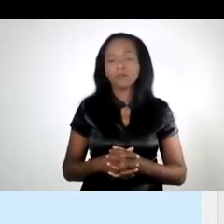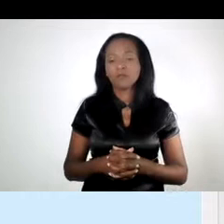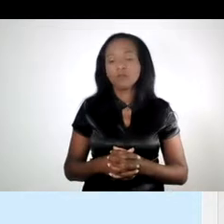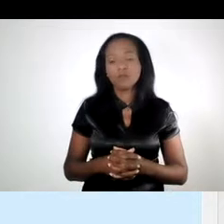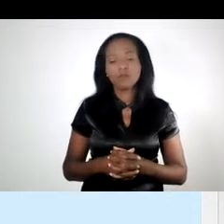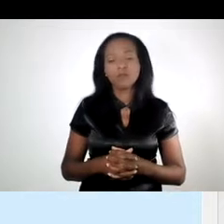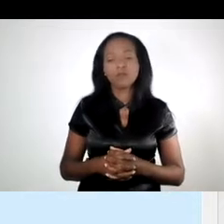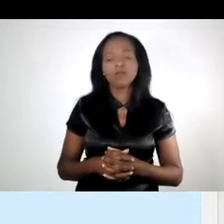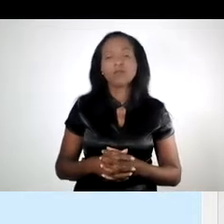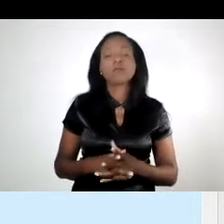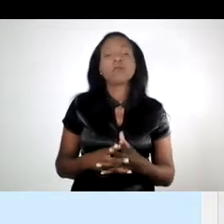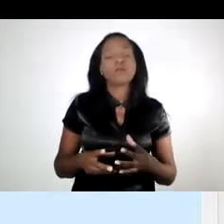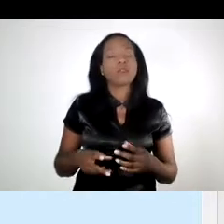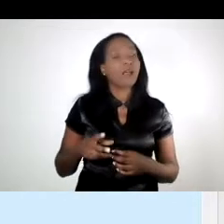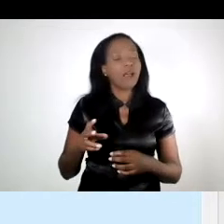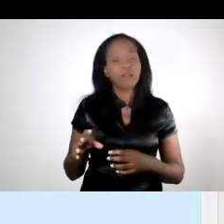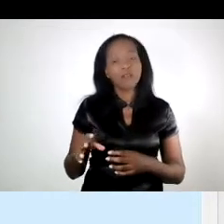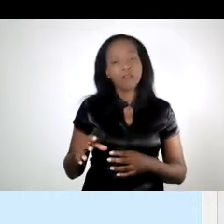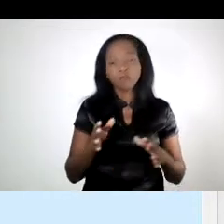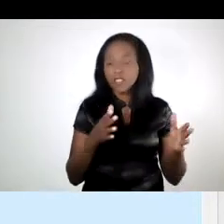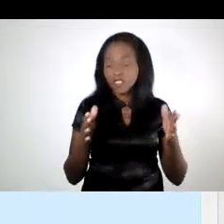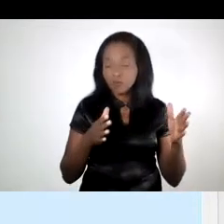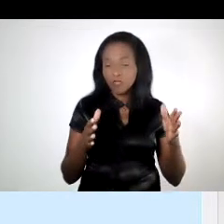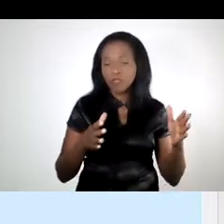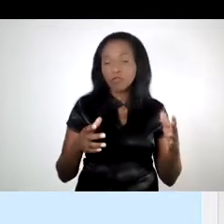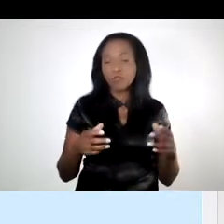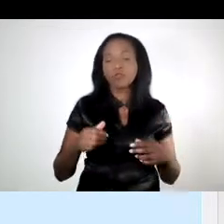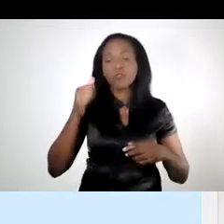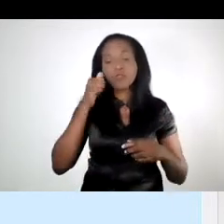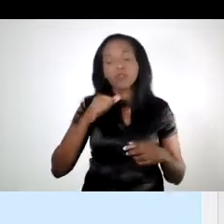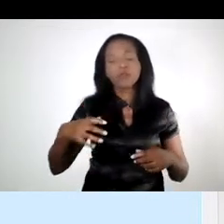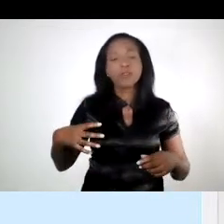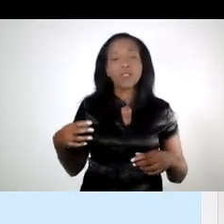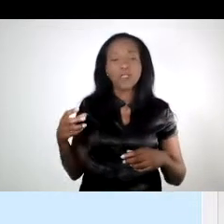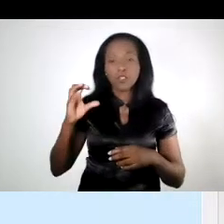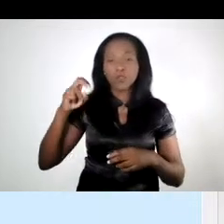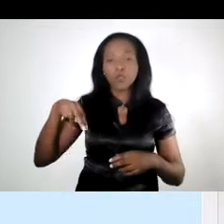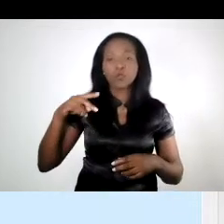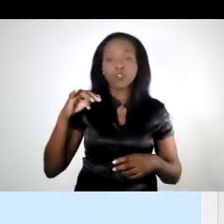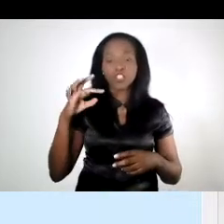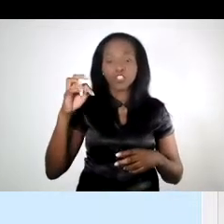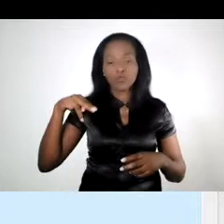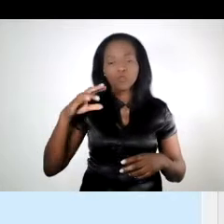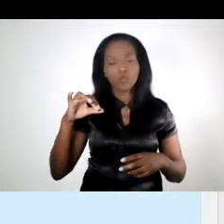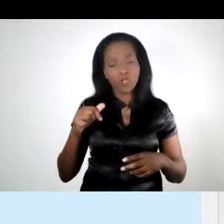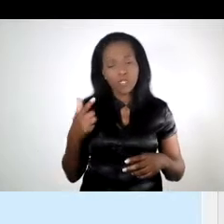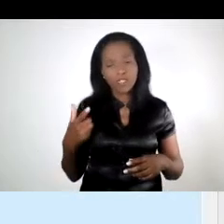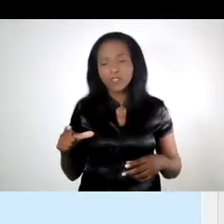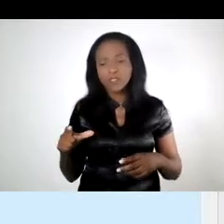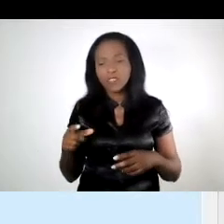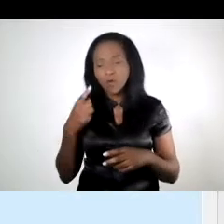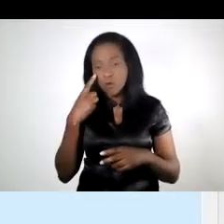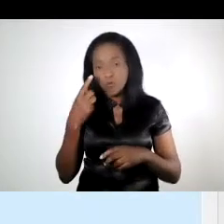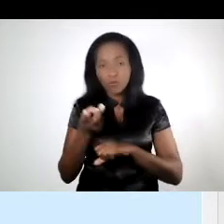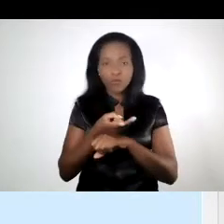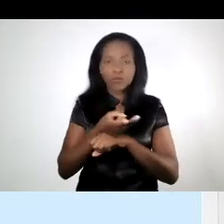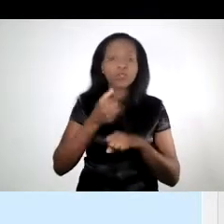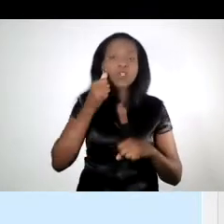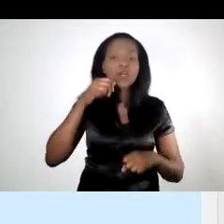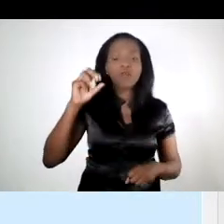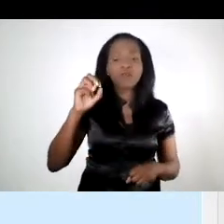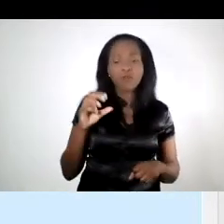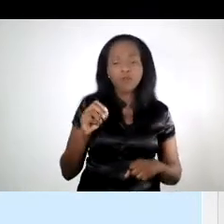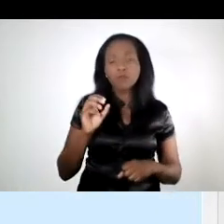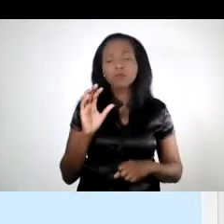Naqueles dias, Continuação resolveu saber o que estava acontecendo com a avó. Ela parecia andar um tanto